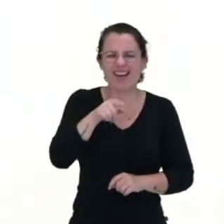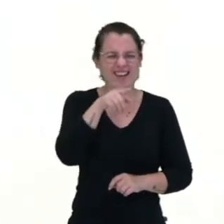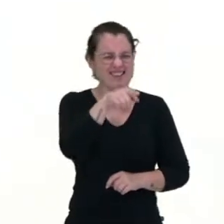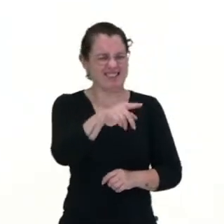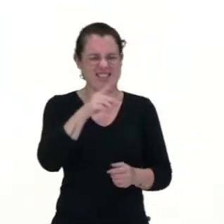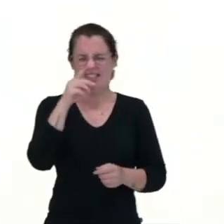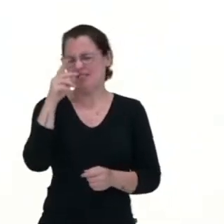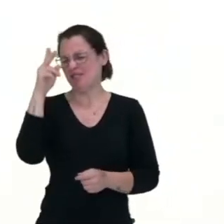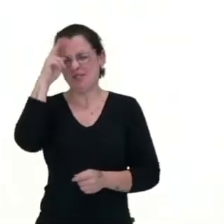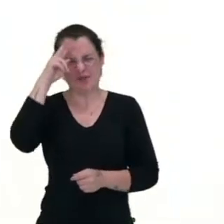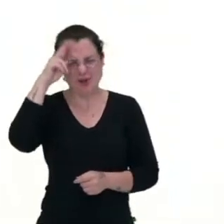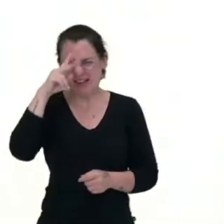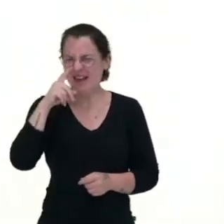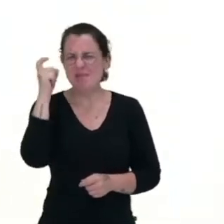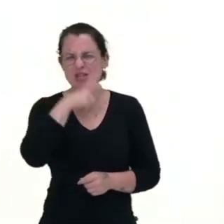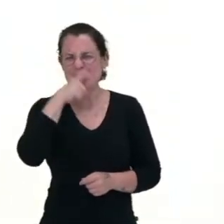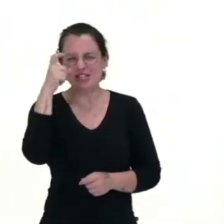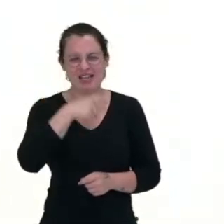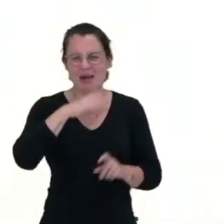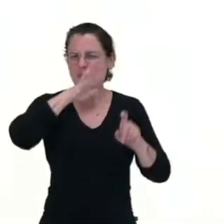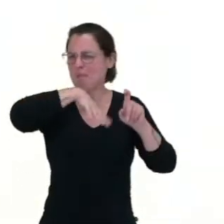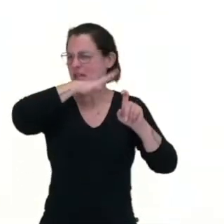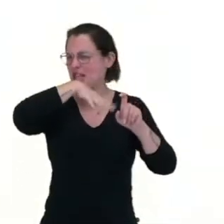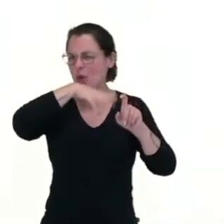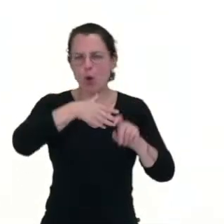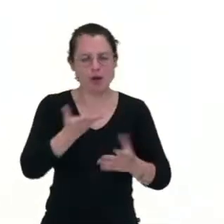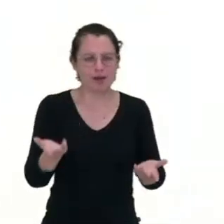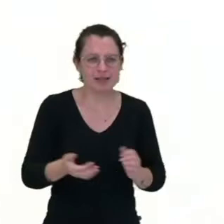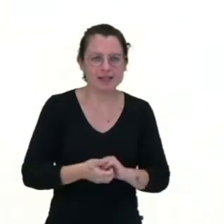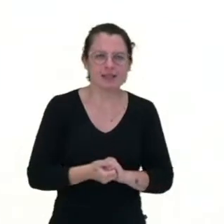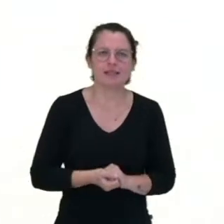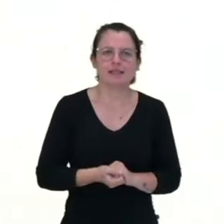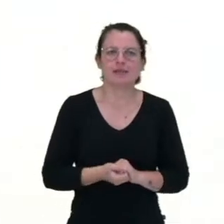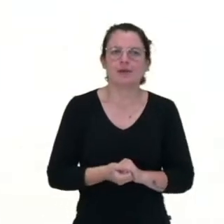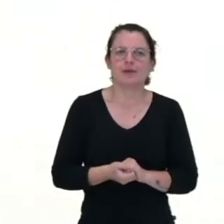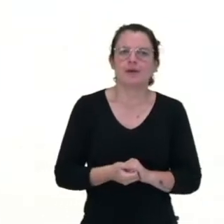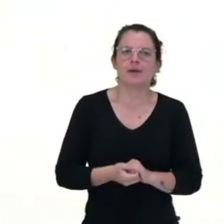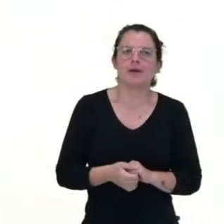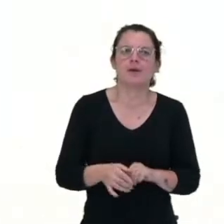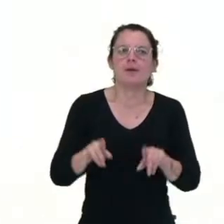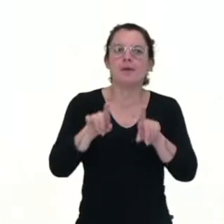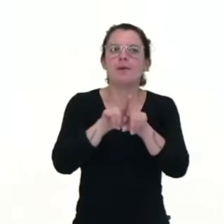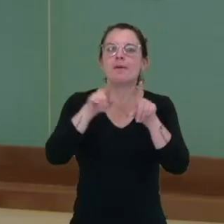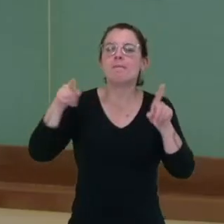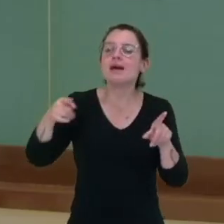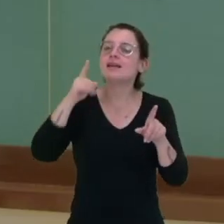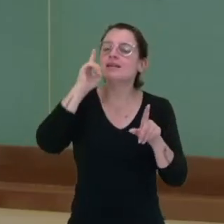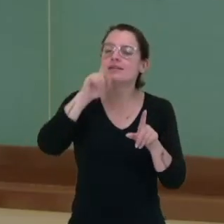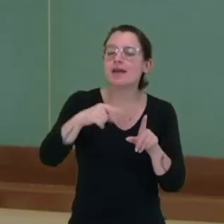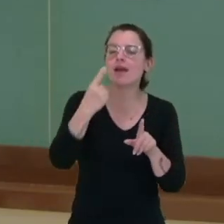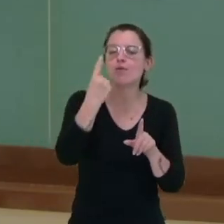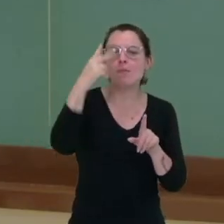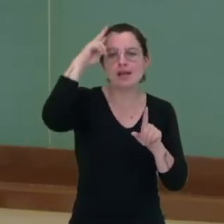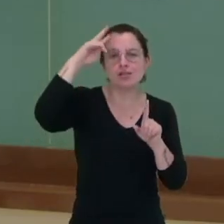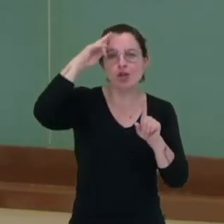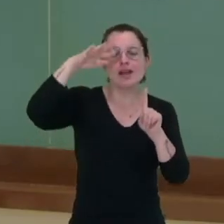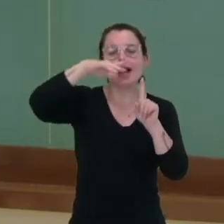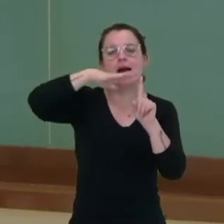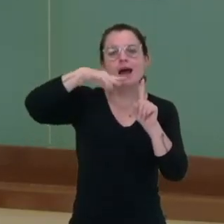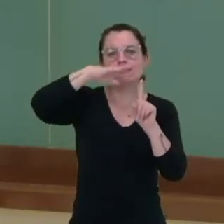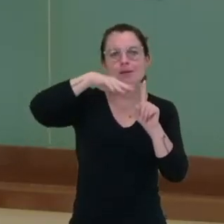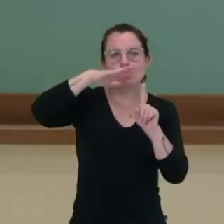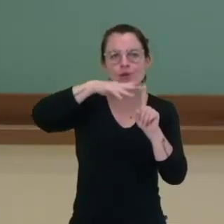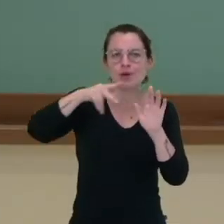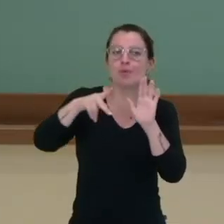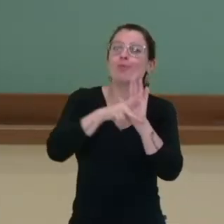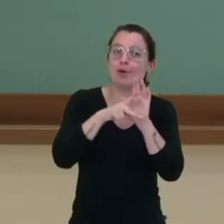né, possui um significado histórico importante, interligando passado, presente e futuro dessas gerações, desses povos. Então